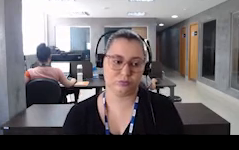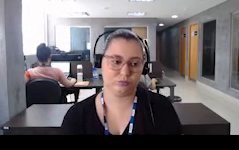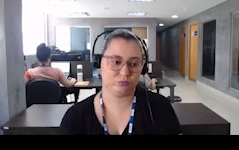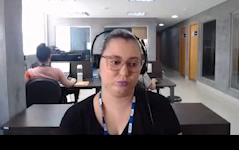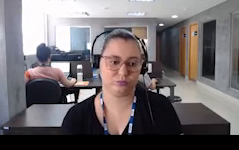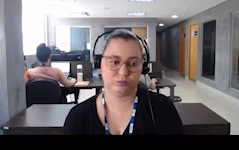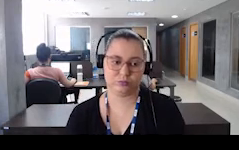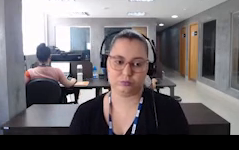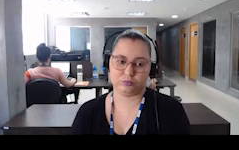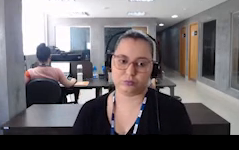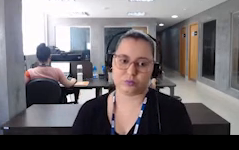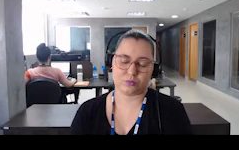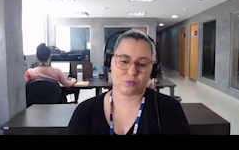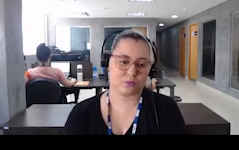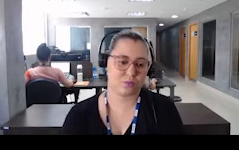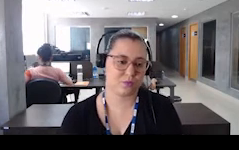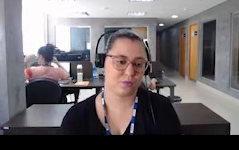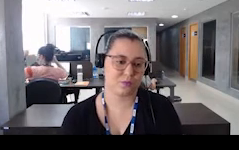Copiar esse desenho aqui.